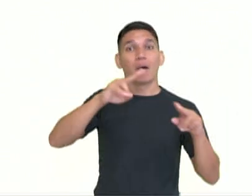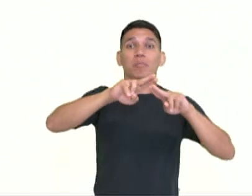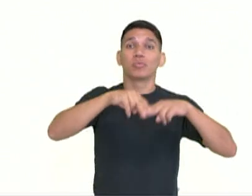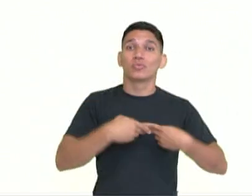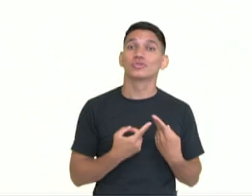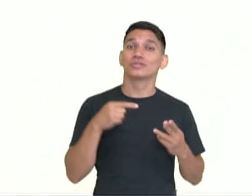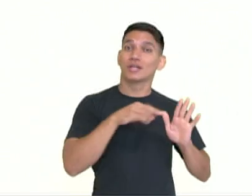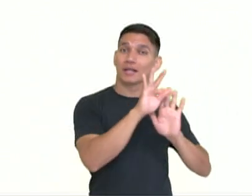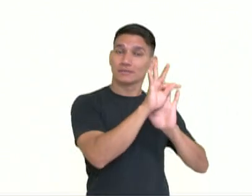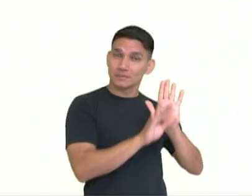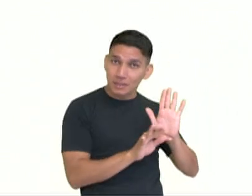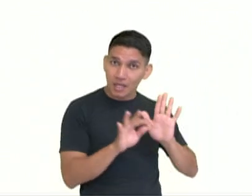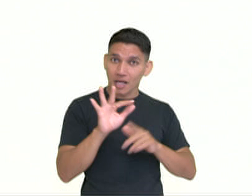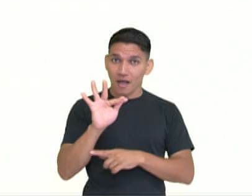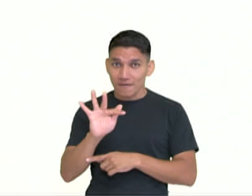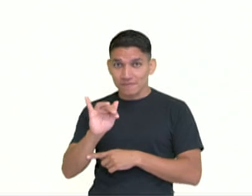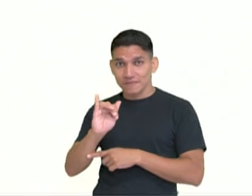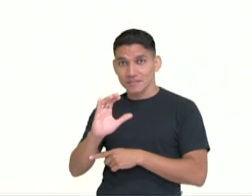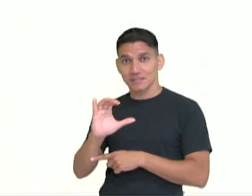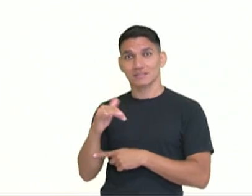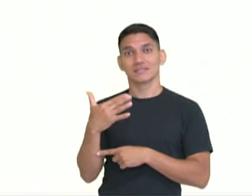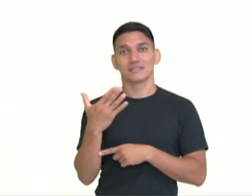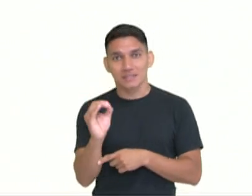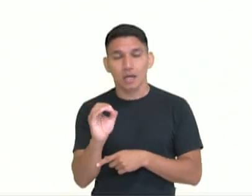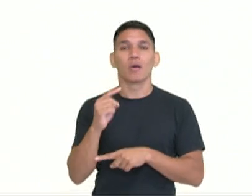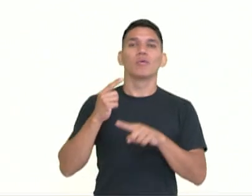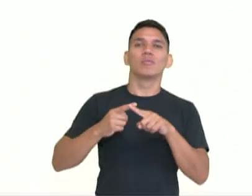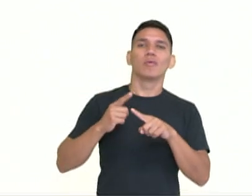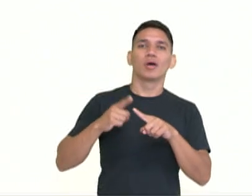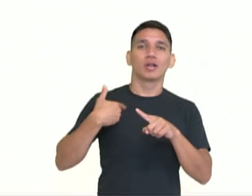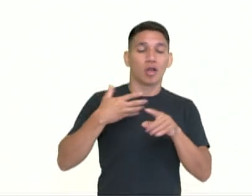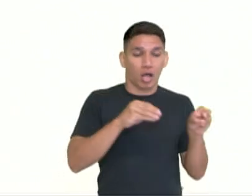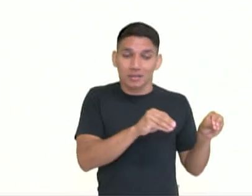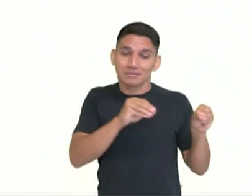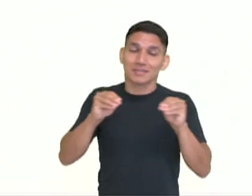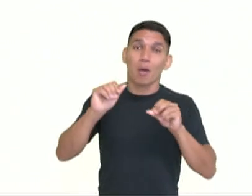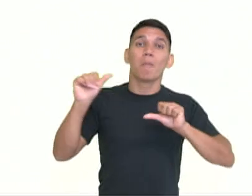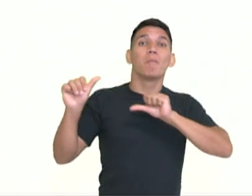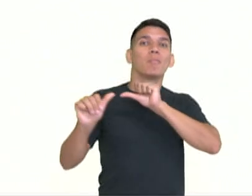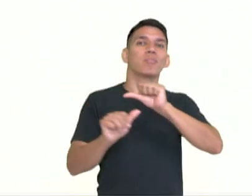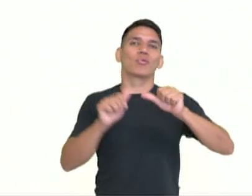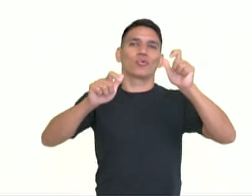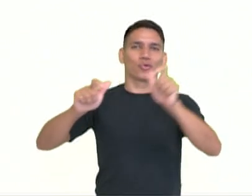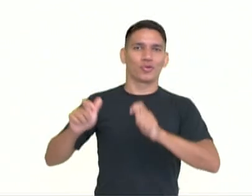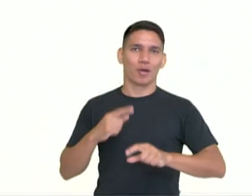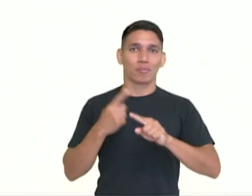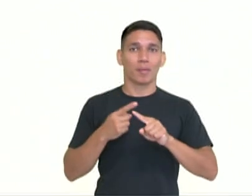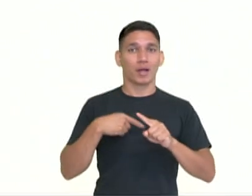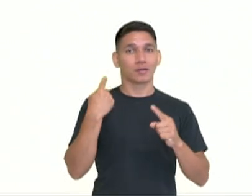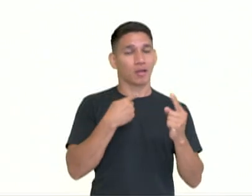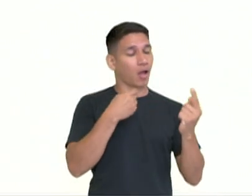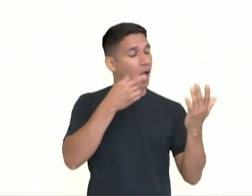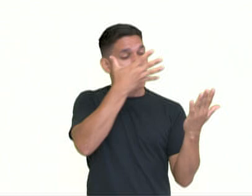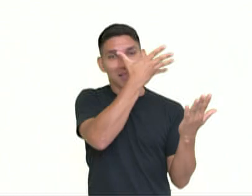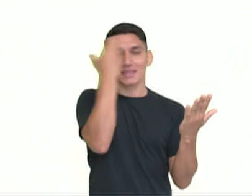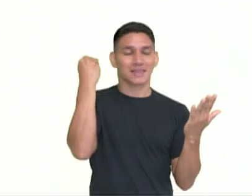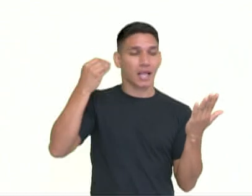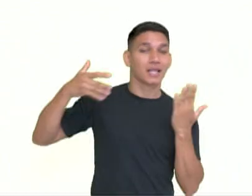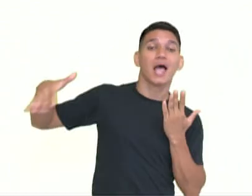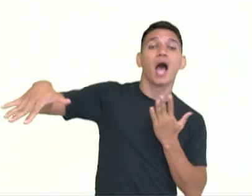a gente dessa realidade, principalmente quando nós nos entretemos com esse texto, quando nós esquecemos o mundo em